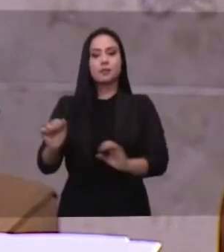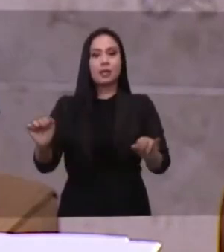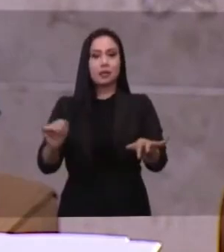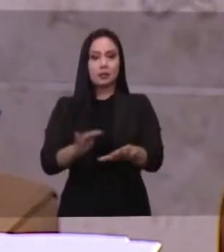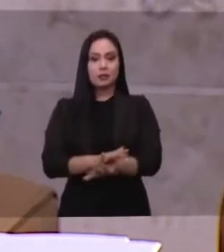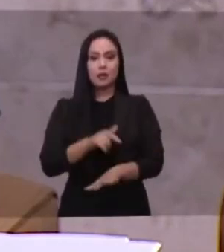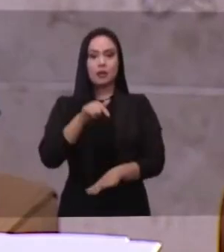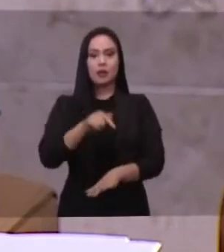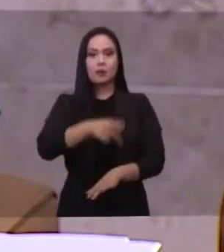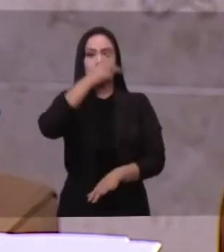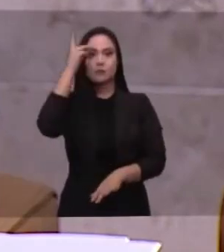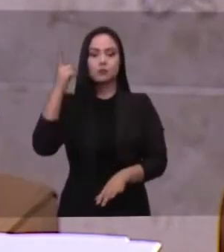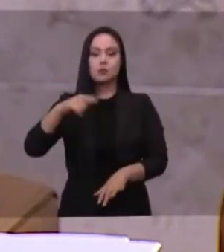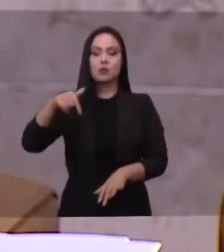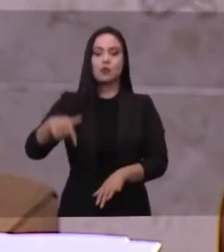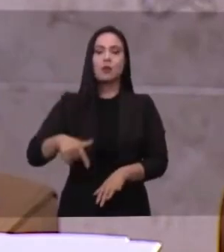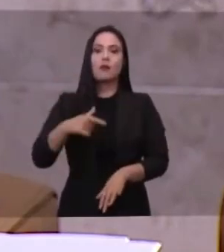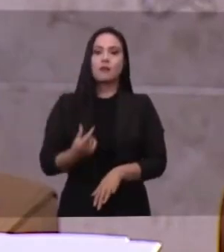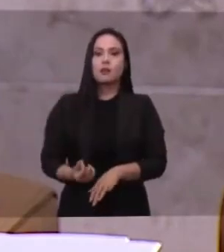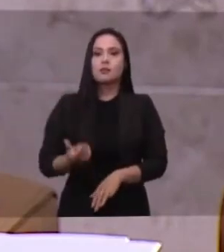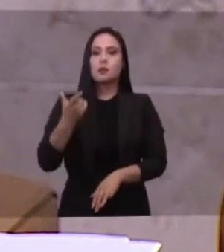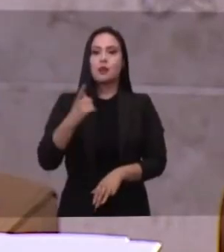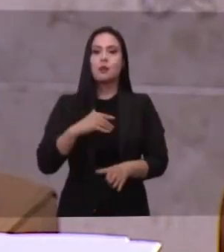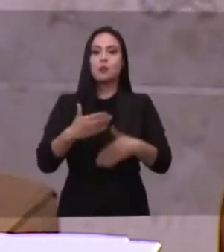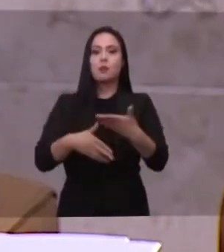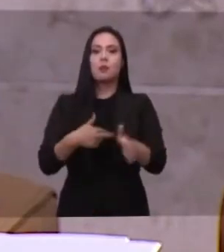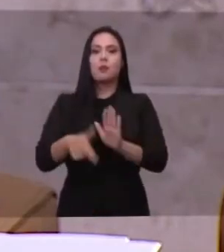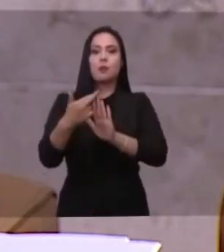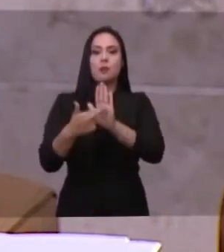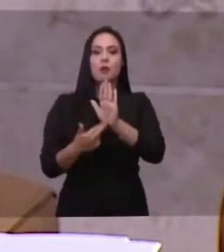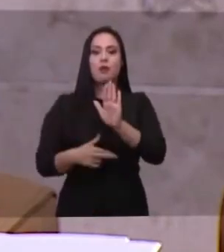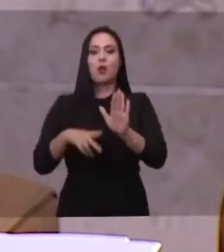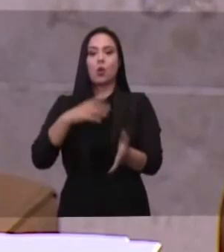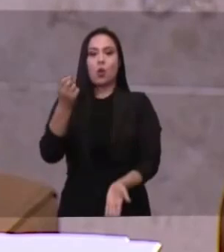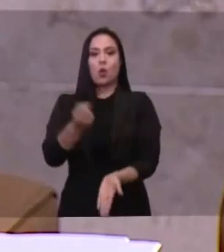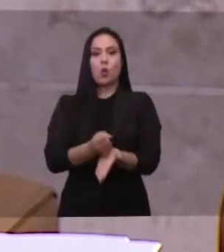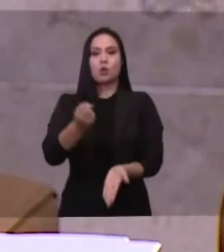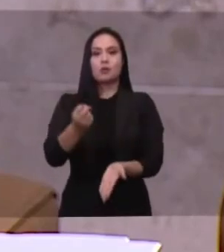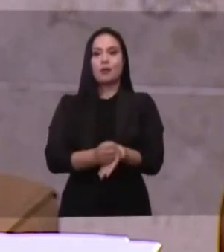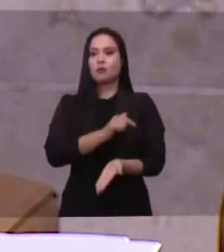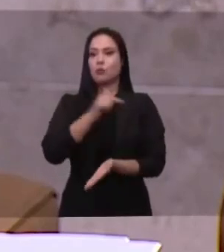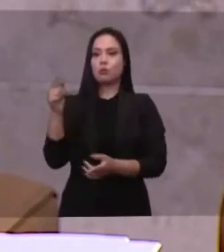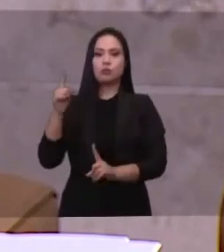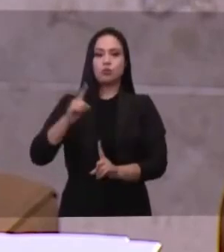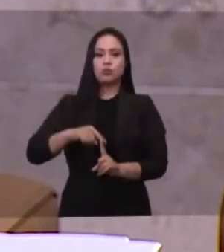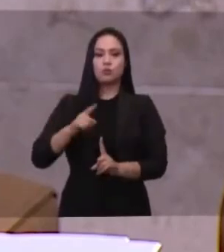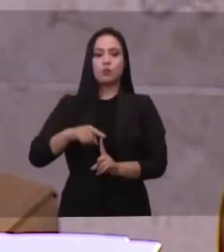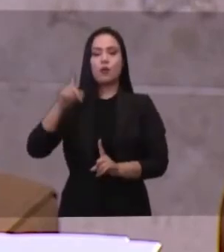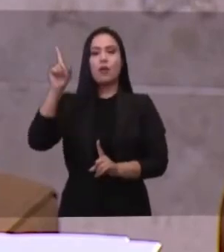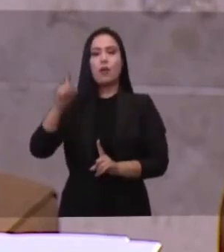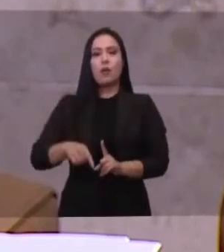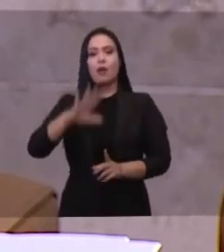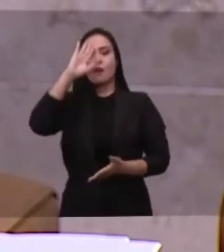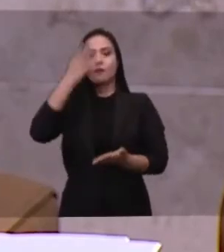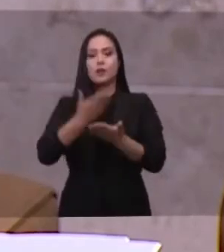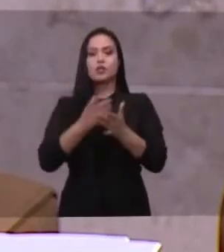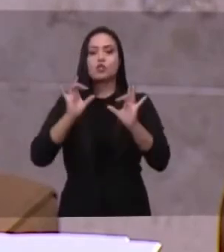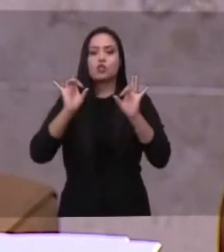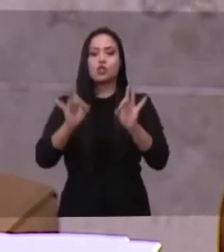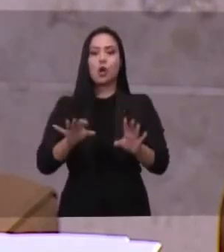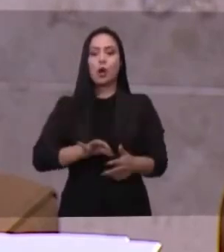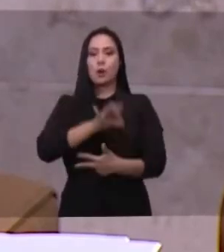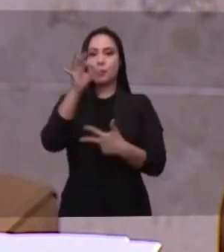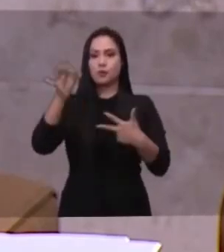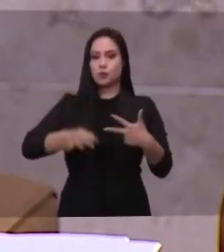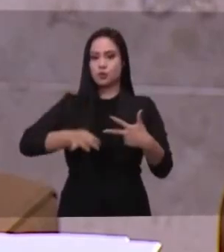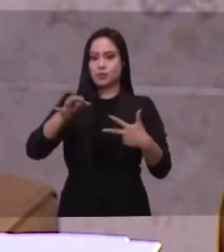agentes financeiros prerrogativas que, em relação a contratos de outra natureza, são confiadas apenas ao Poder